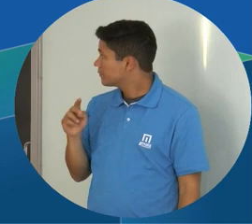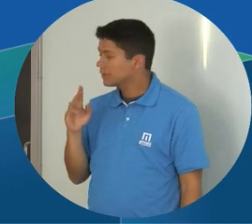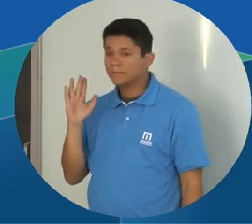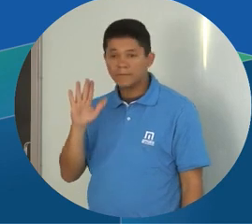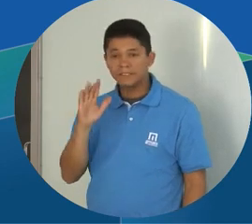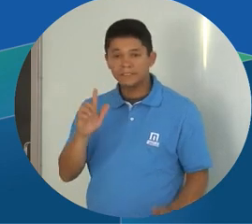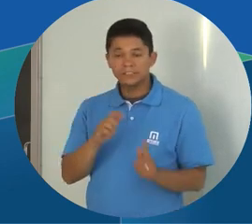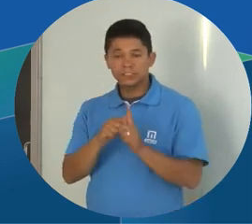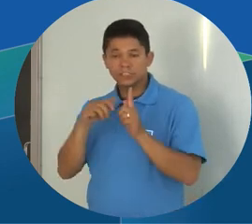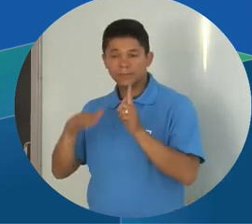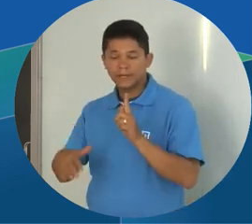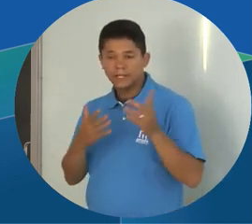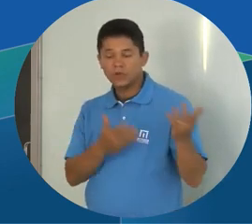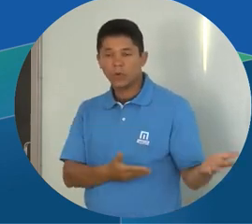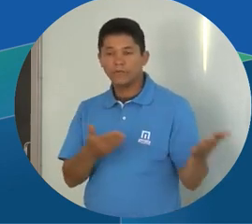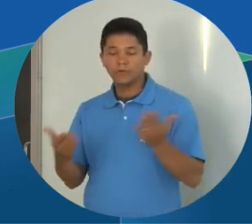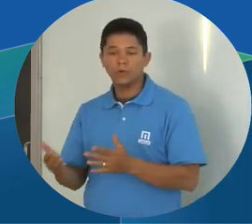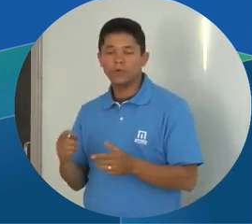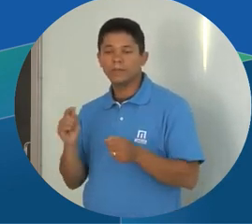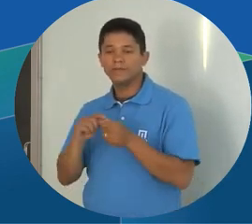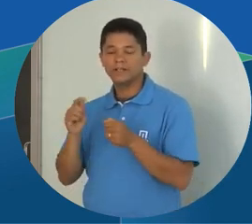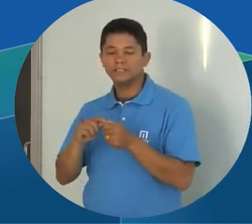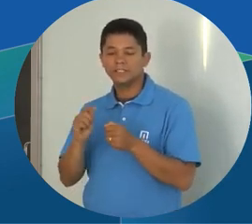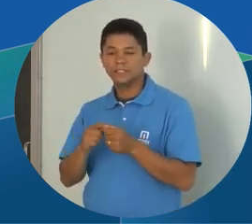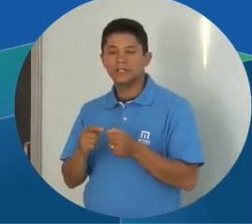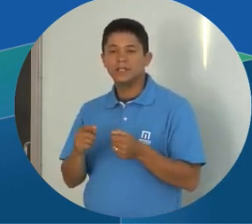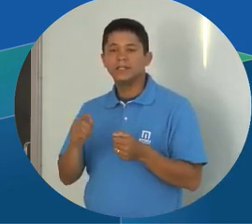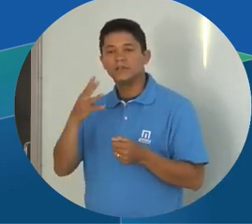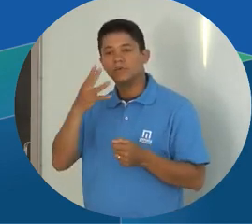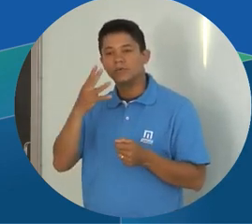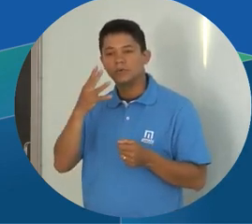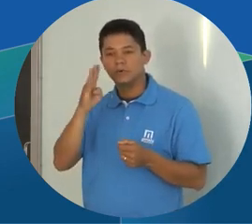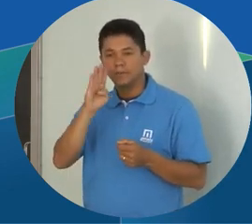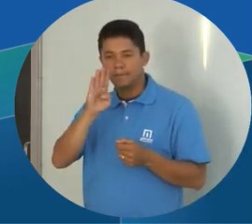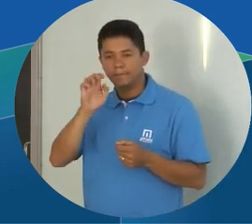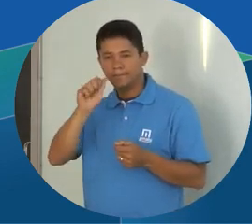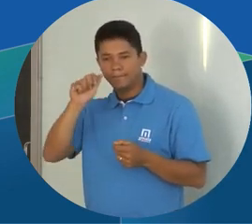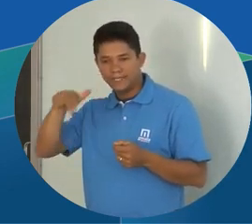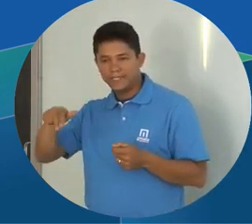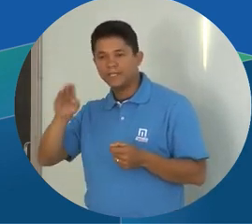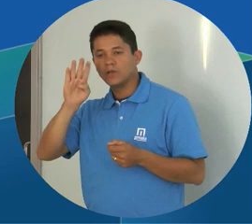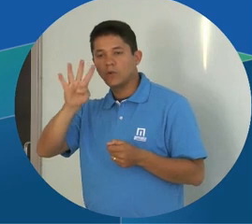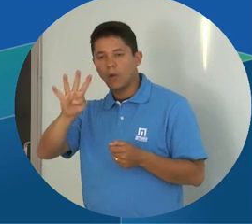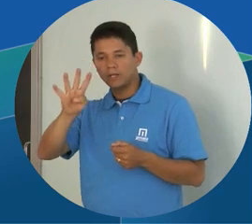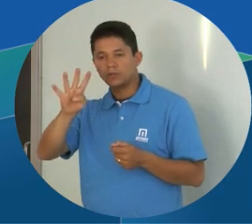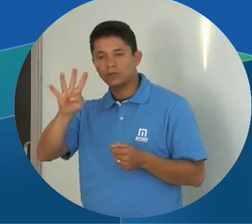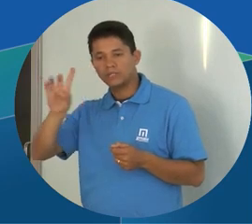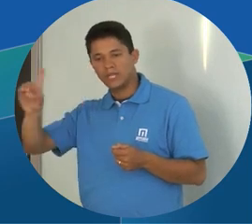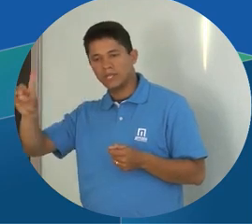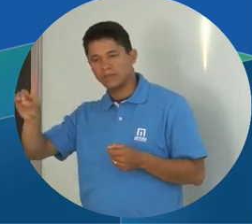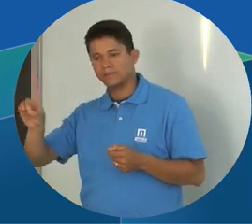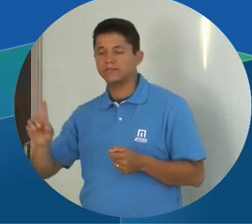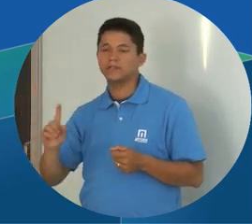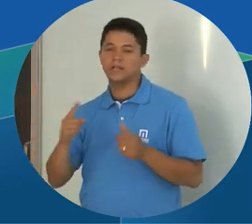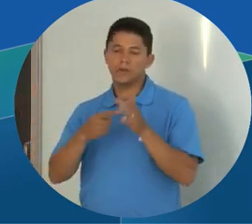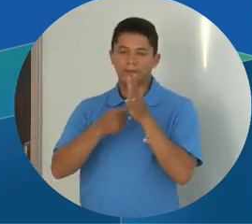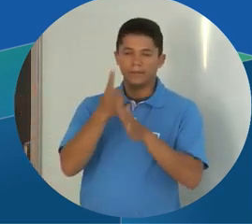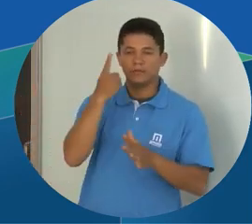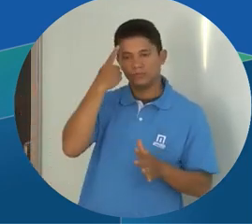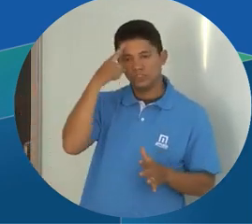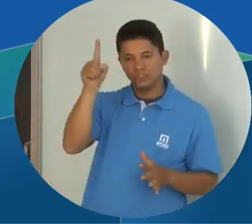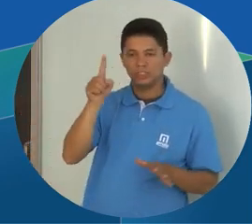todo num BIM 4D. Então, desde o primeiro dia de trabalho, nós já consideramos o planejamento